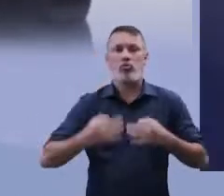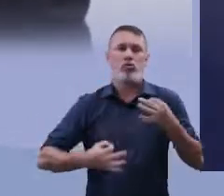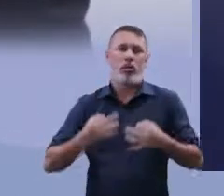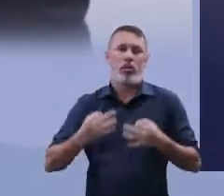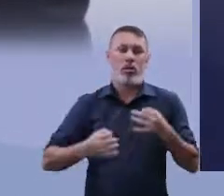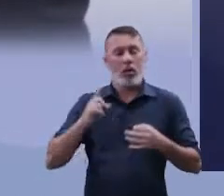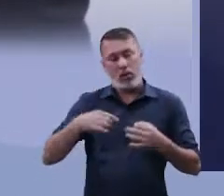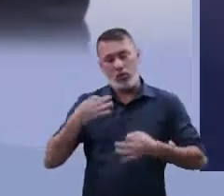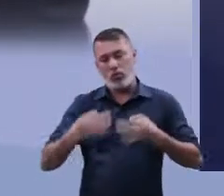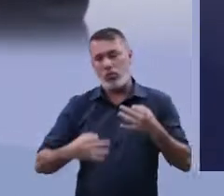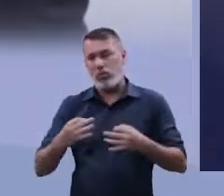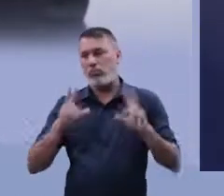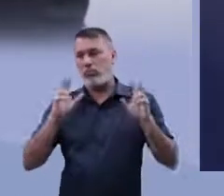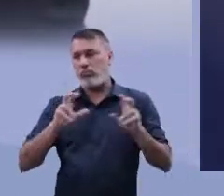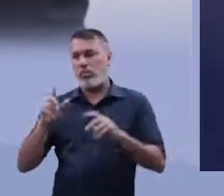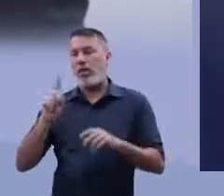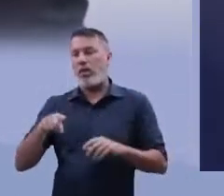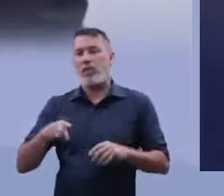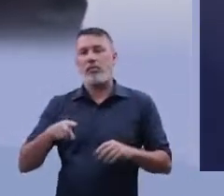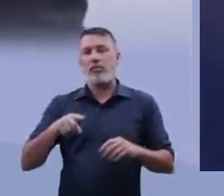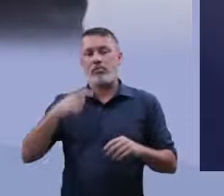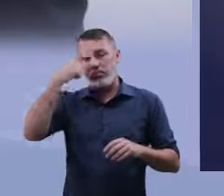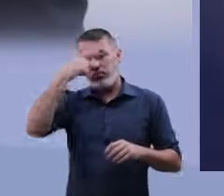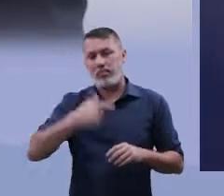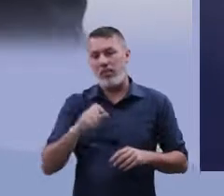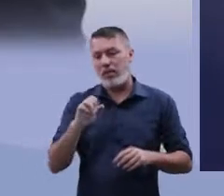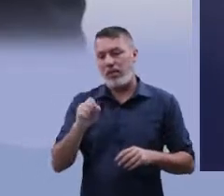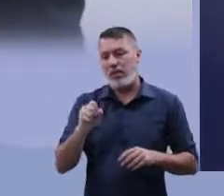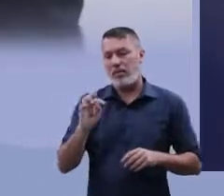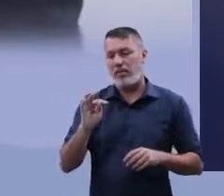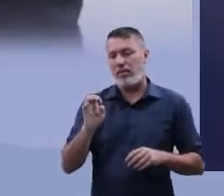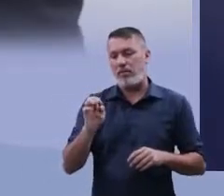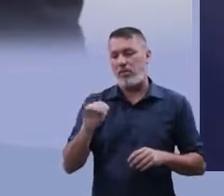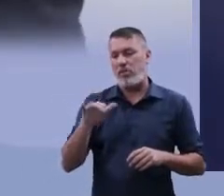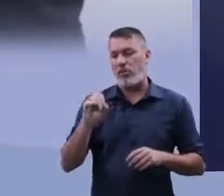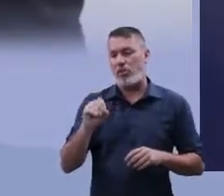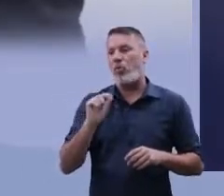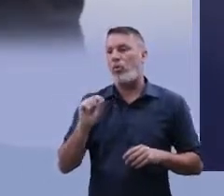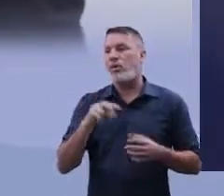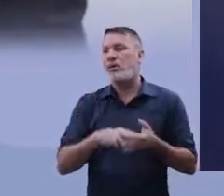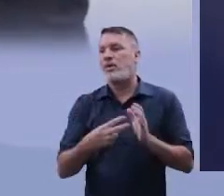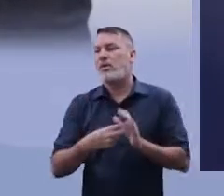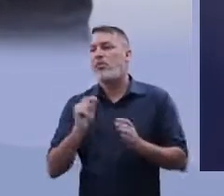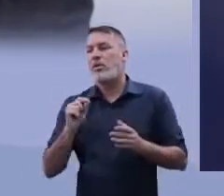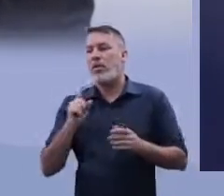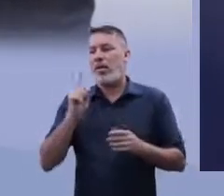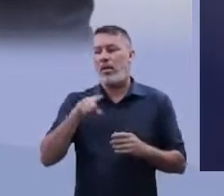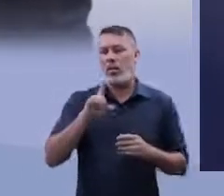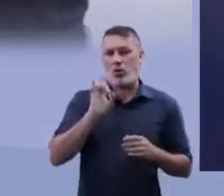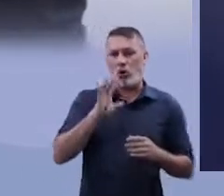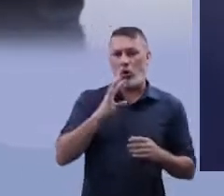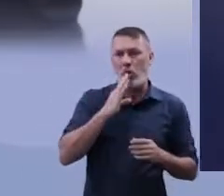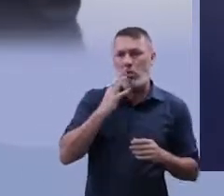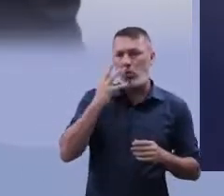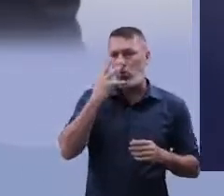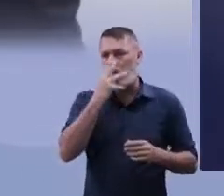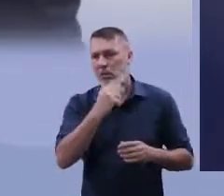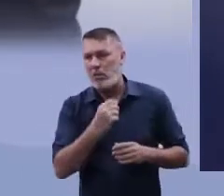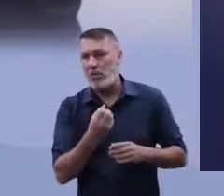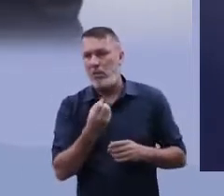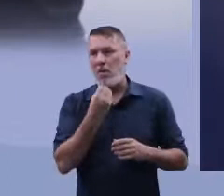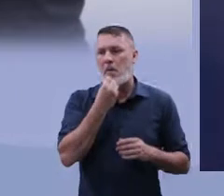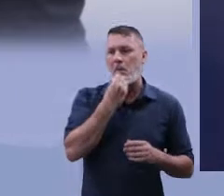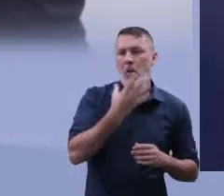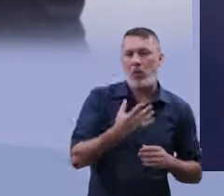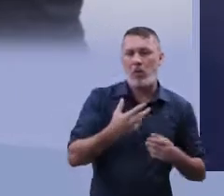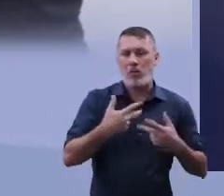o que na filosofia a gente conhece como estética, como que cada sujeito entende aquilo que é belo, aquilo que é bom. Então, nessa